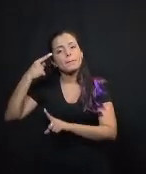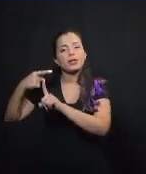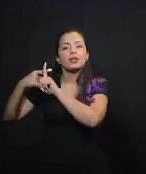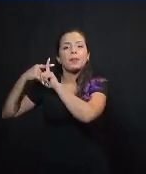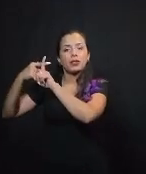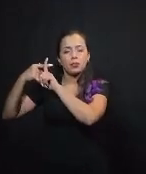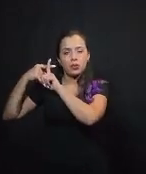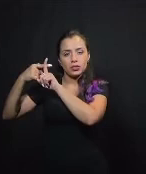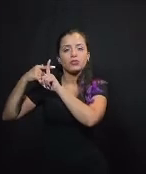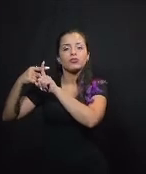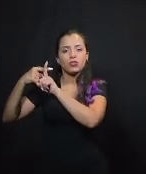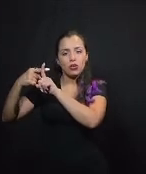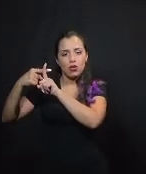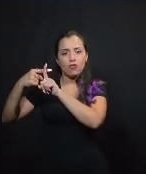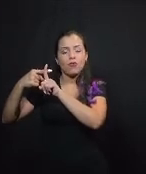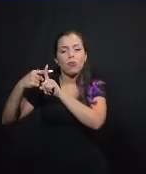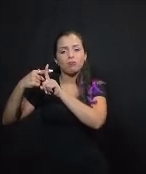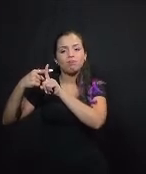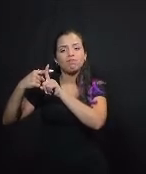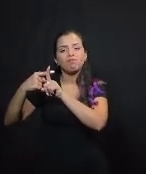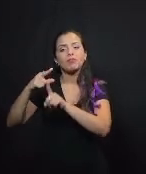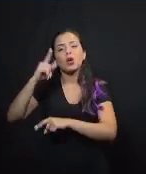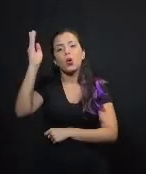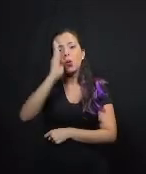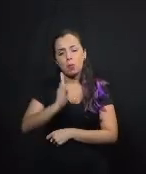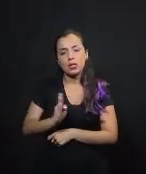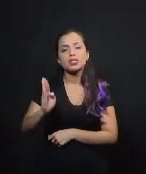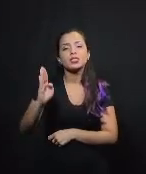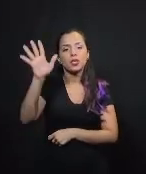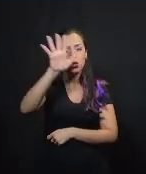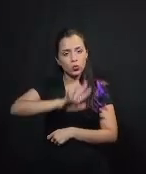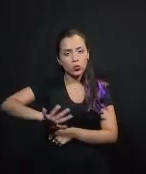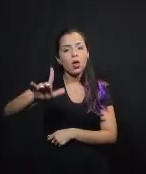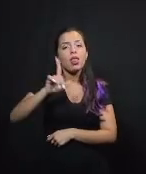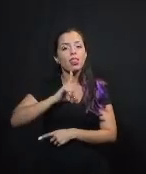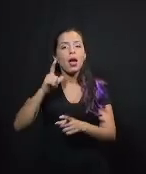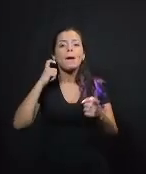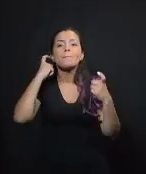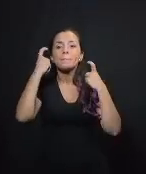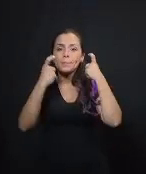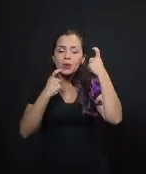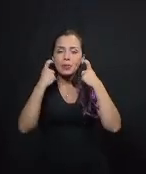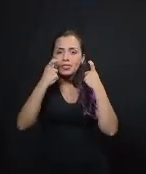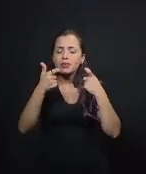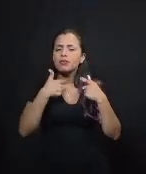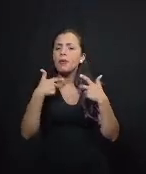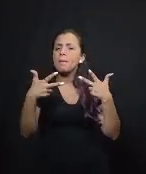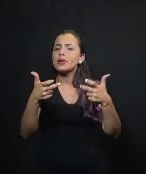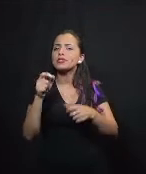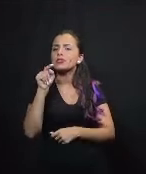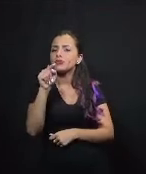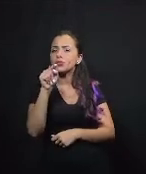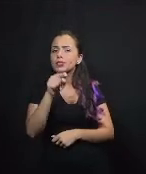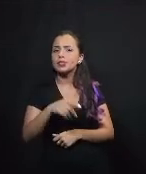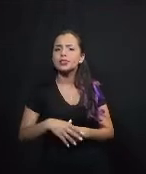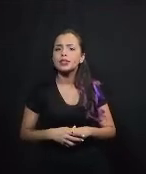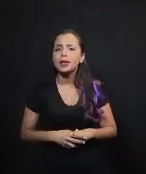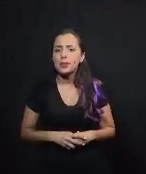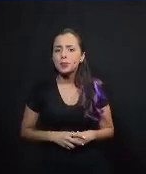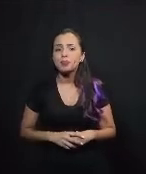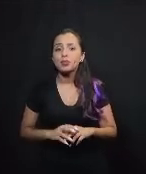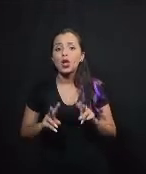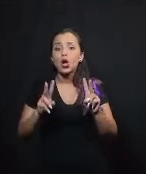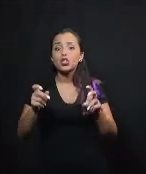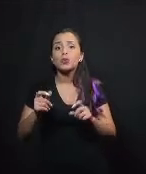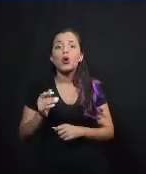com a democracia no Brasil, tem um ponto de preocupação que eu sinto no senhor, né? Quanto ao nosso futuro, quanto